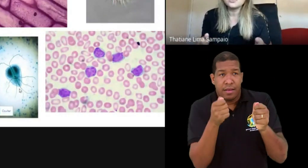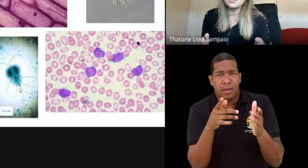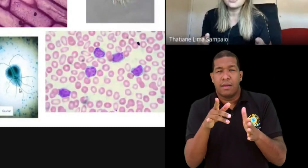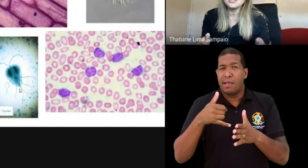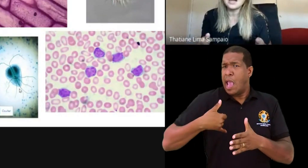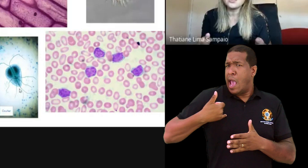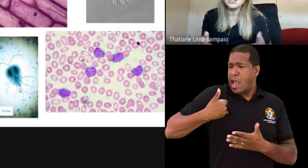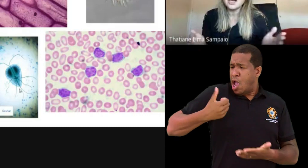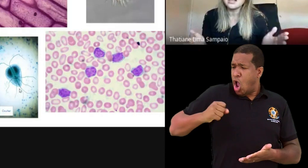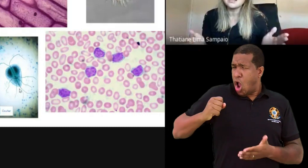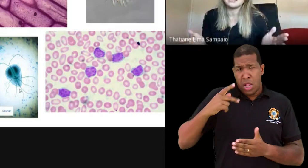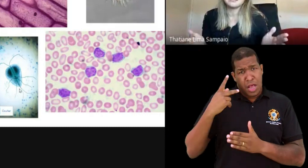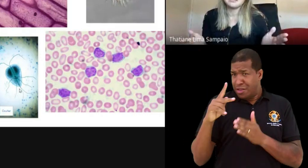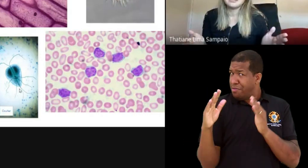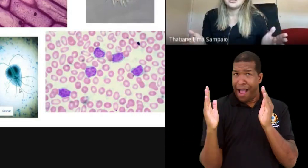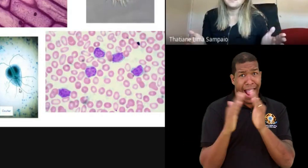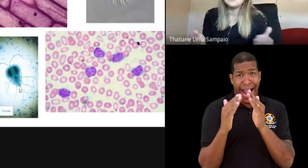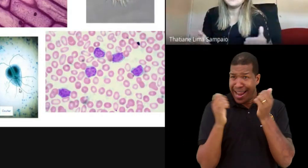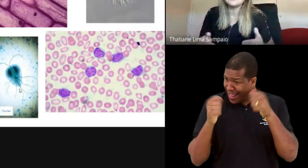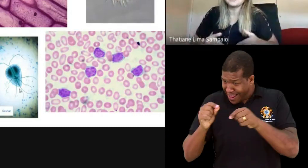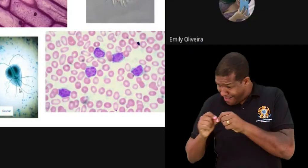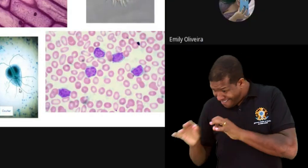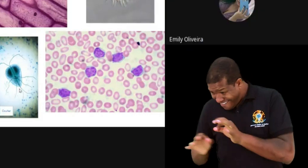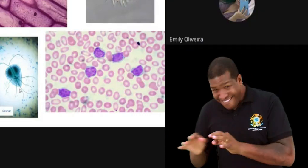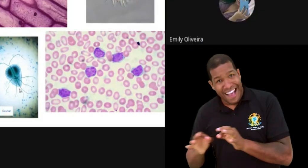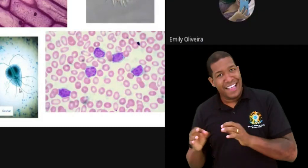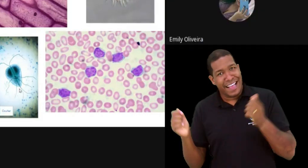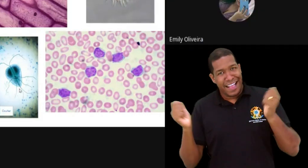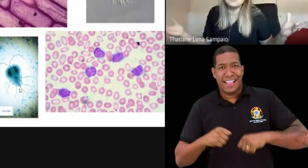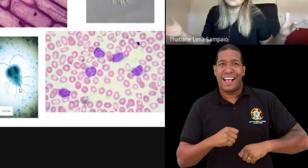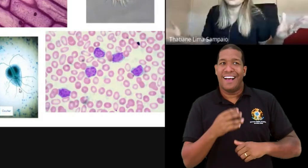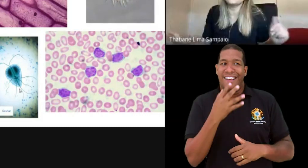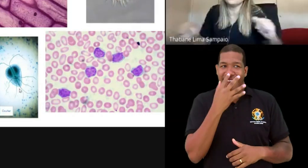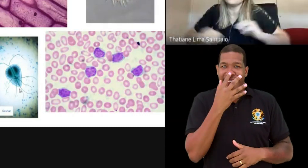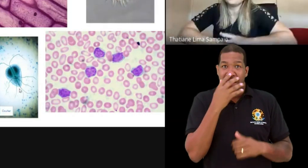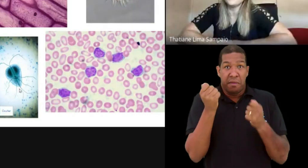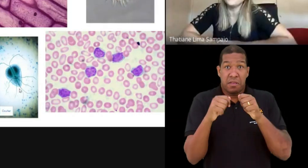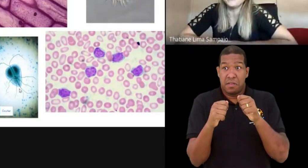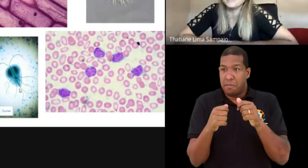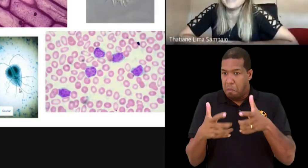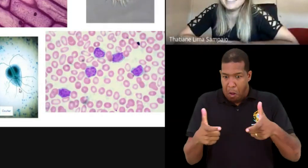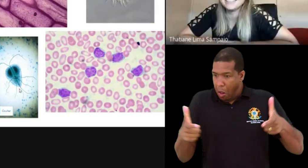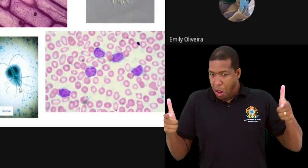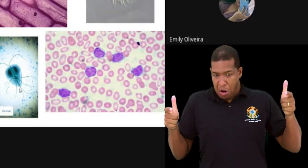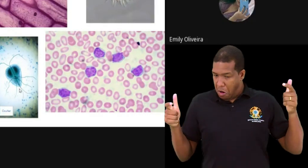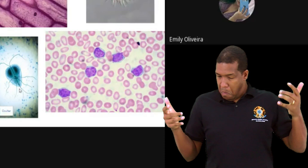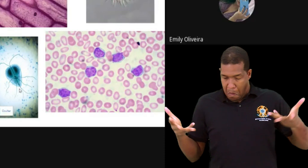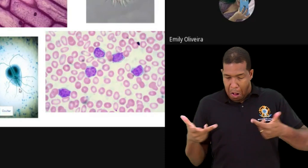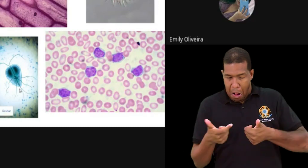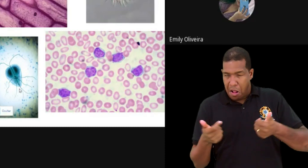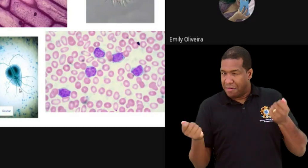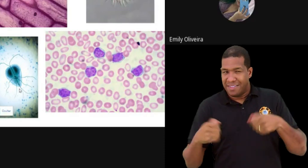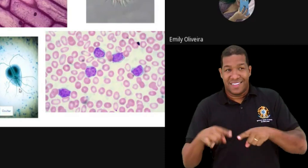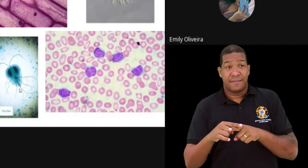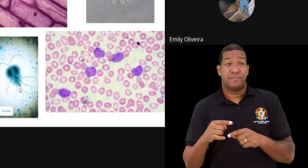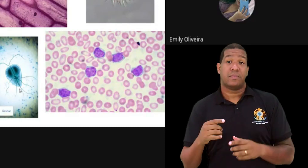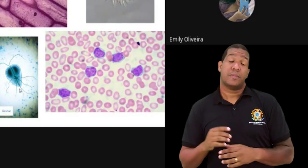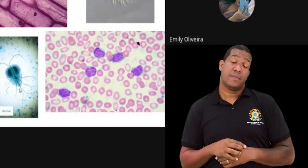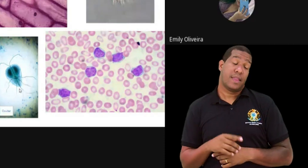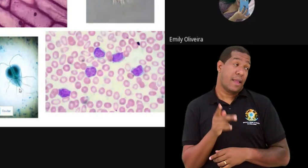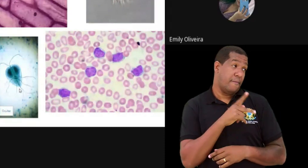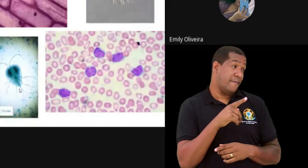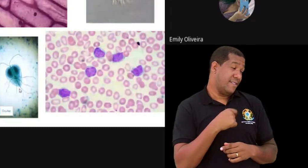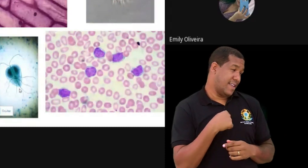os 8 anos de idade, em casa. Não precisa estar numa superestrutura. Oi. É que eu me formei